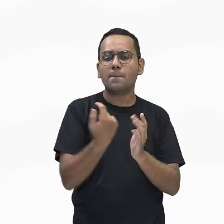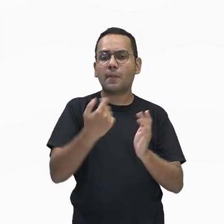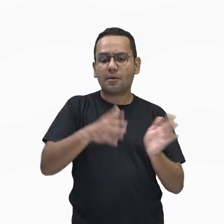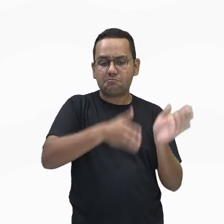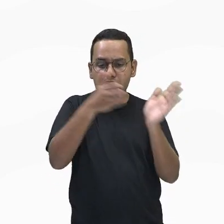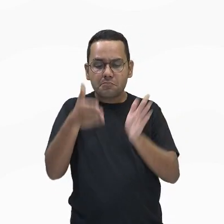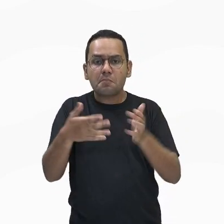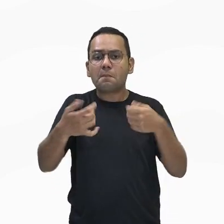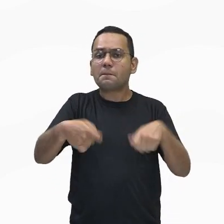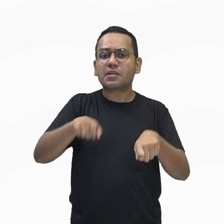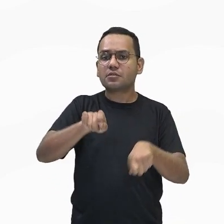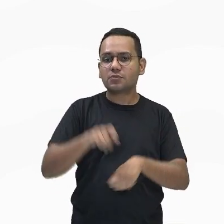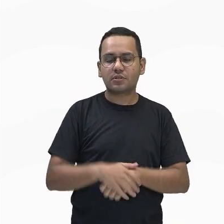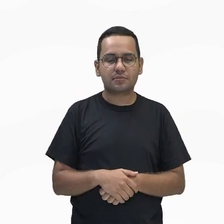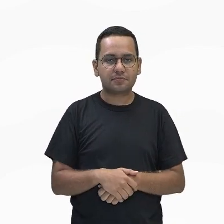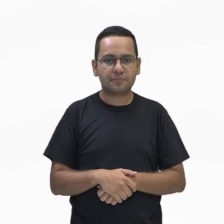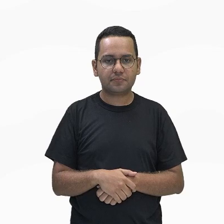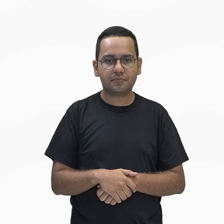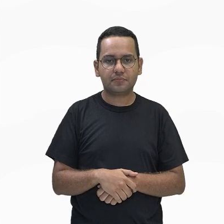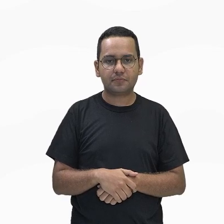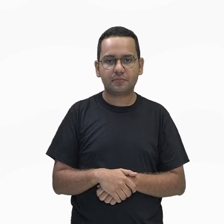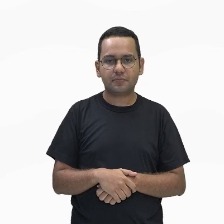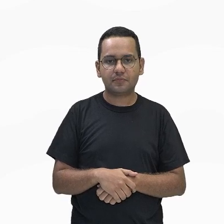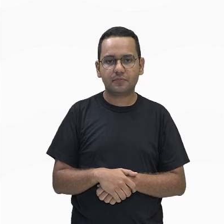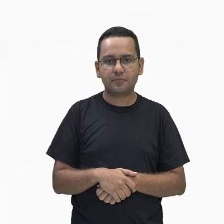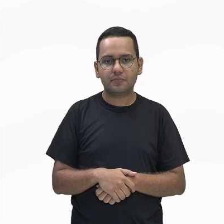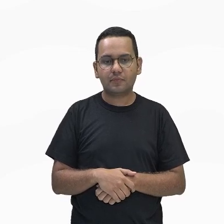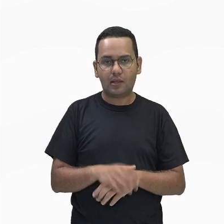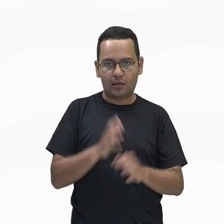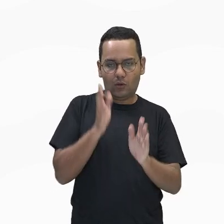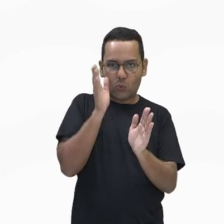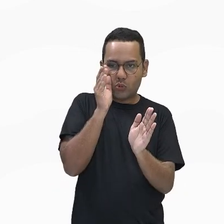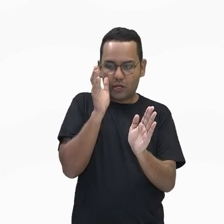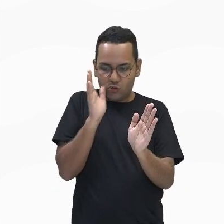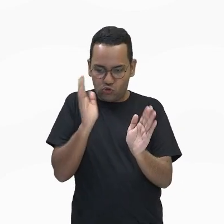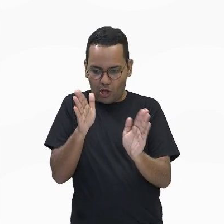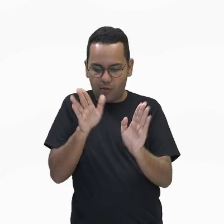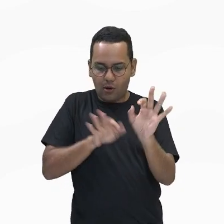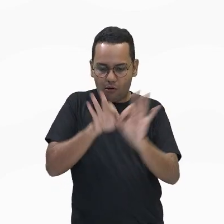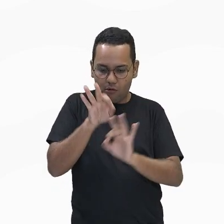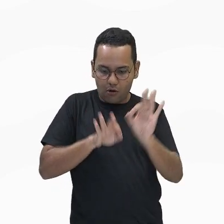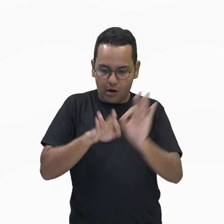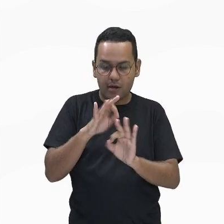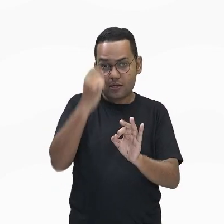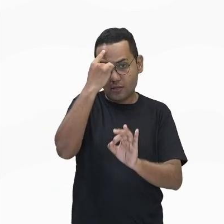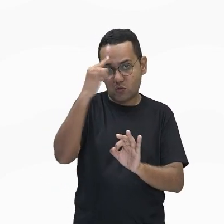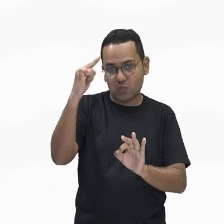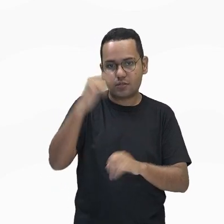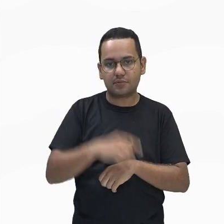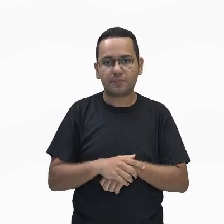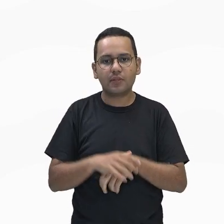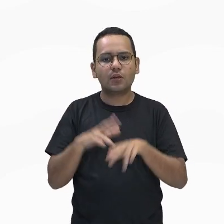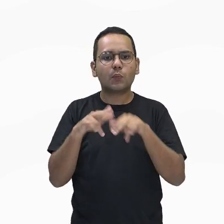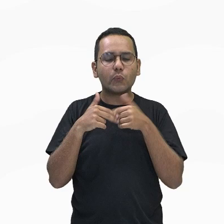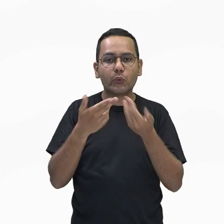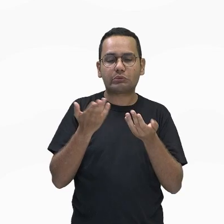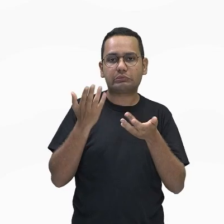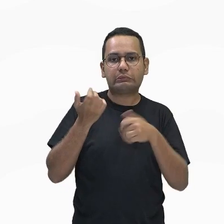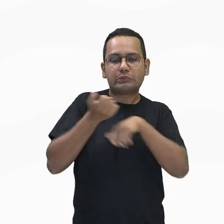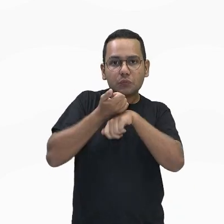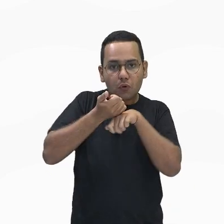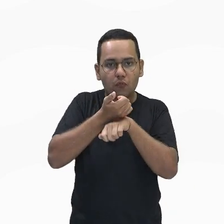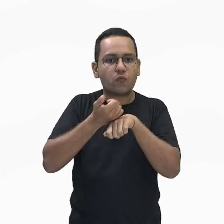essa curiosidade, ajuda na formulação de hipóteses. Cientistas curiosos